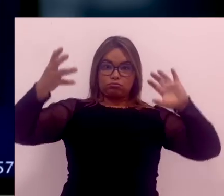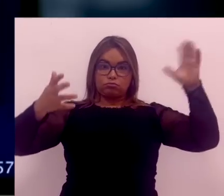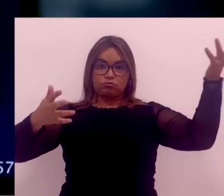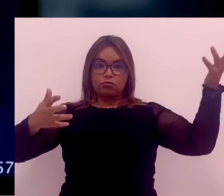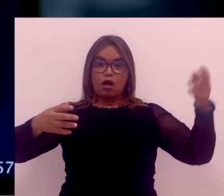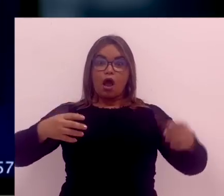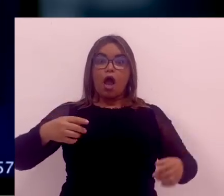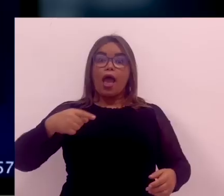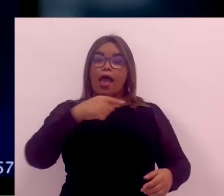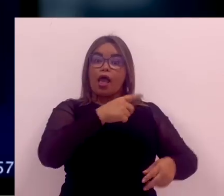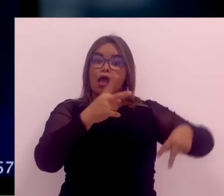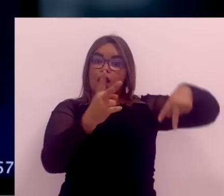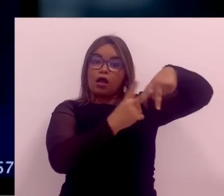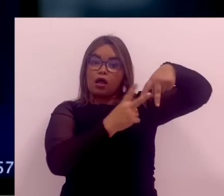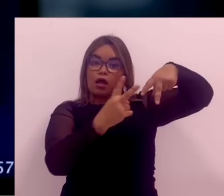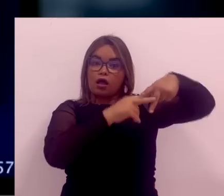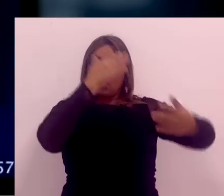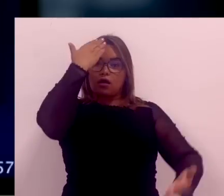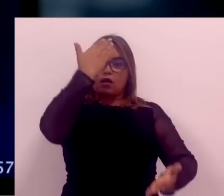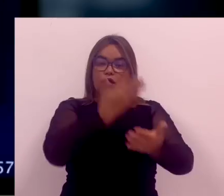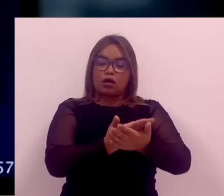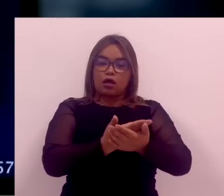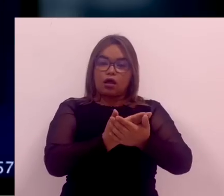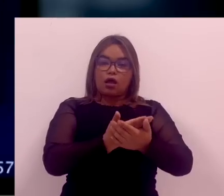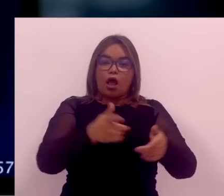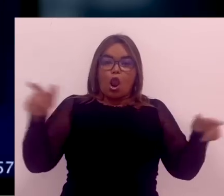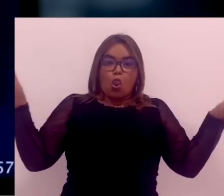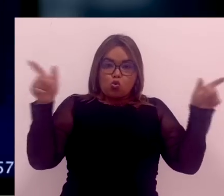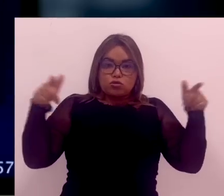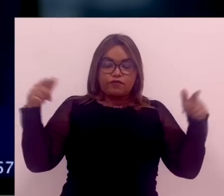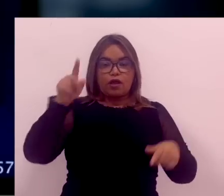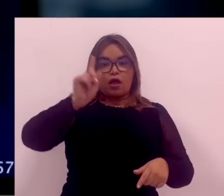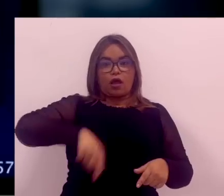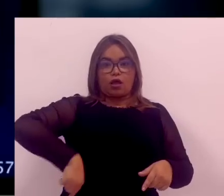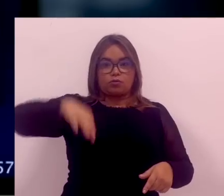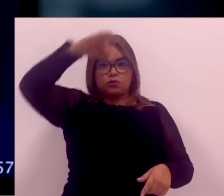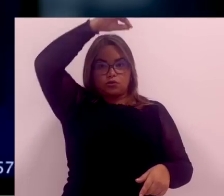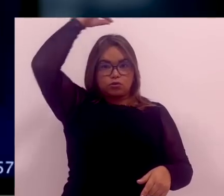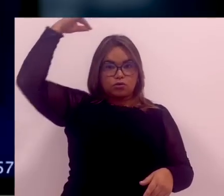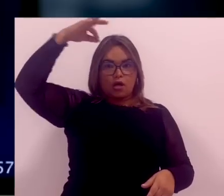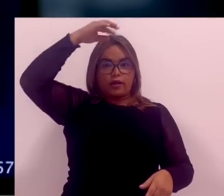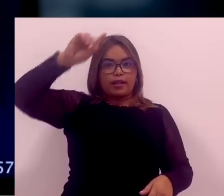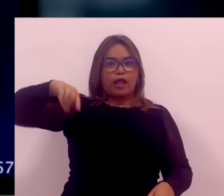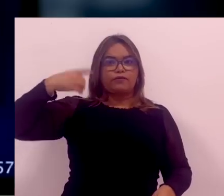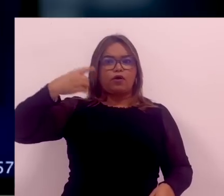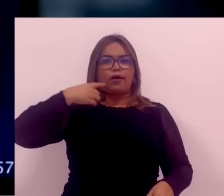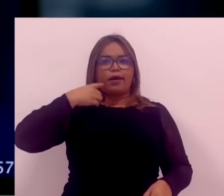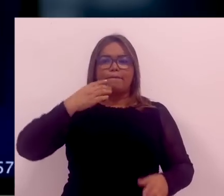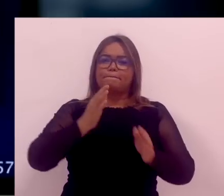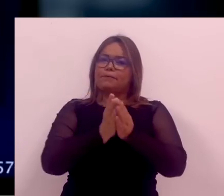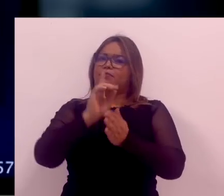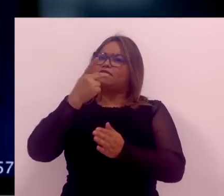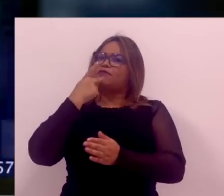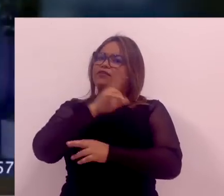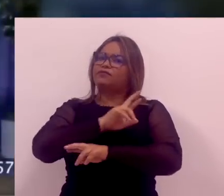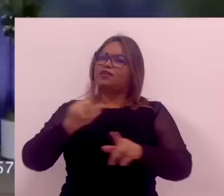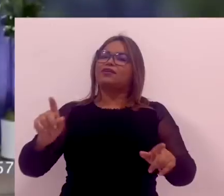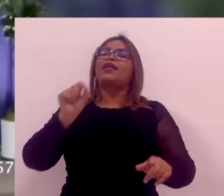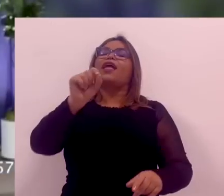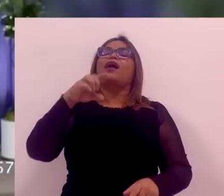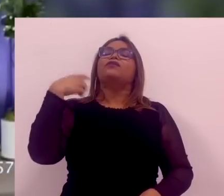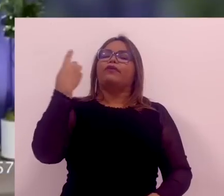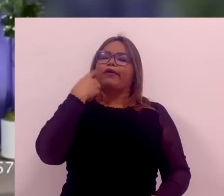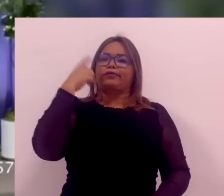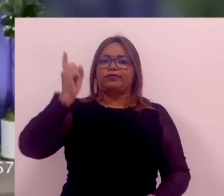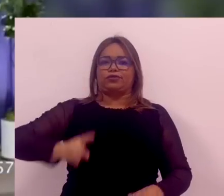do magnetismo universal. Portanto, para eles, Lúcifer é o Espírito Santo. Lúcifer é o Paráclitos. Ele é o advogado.